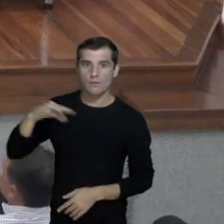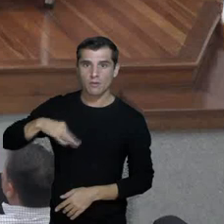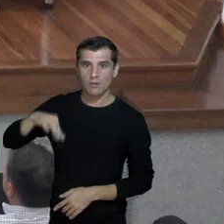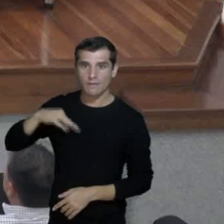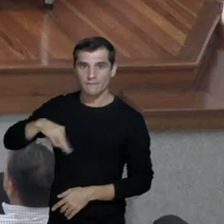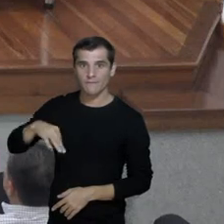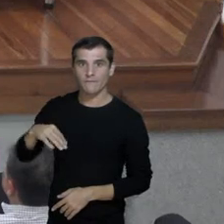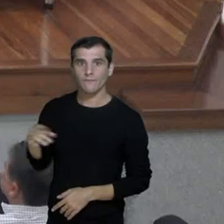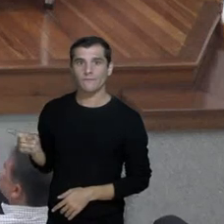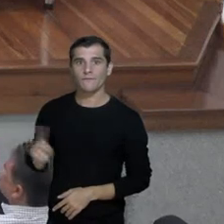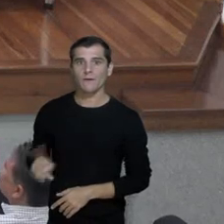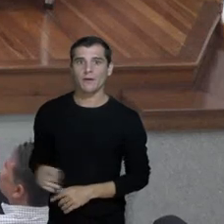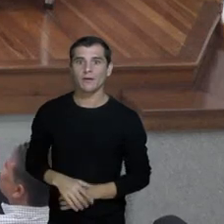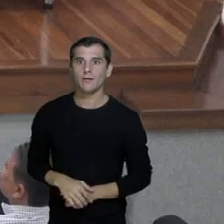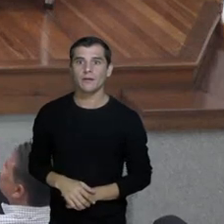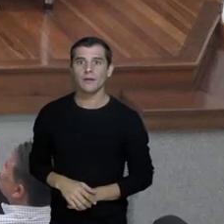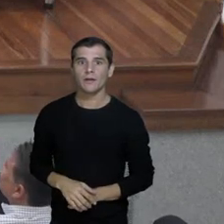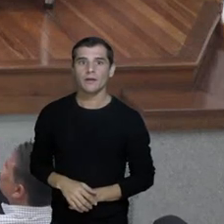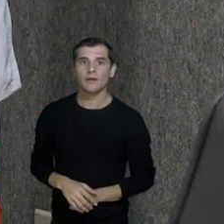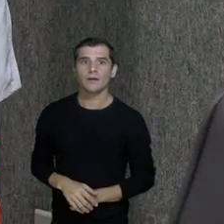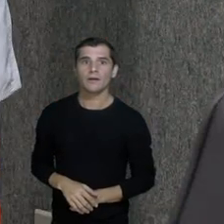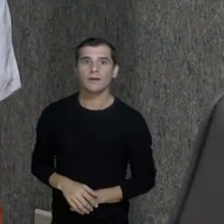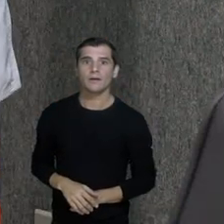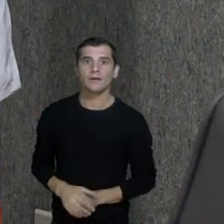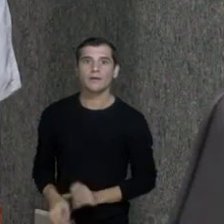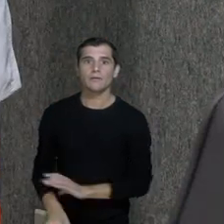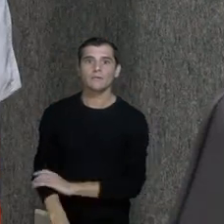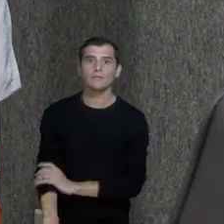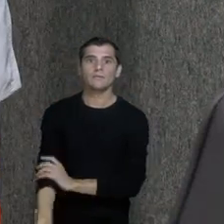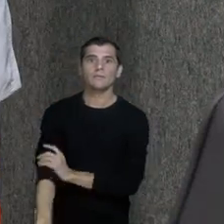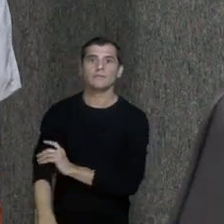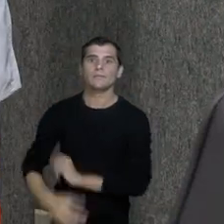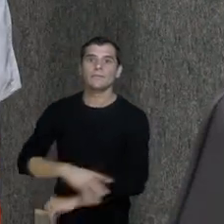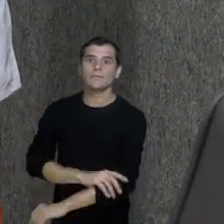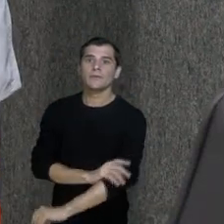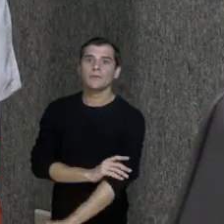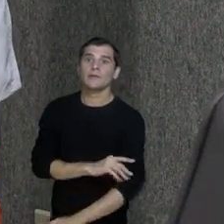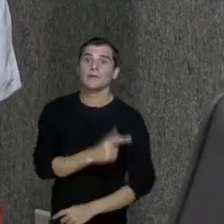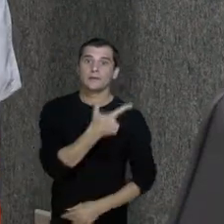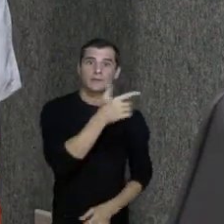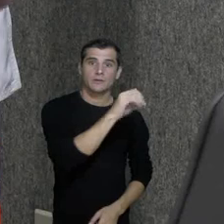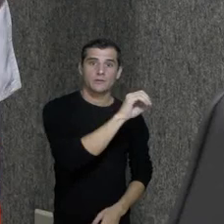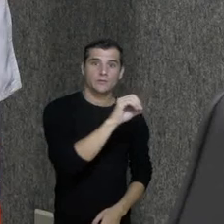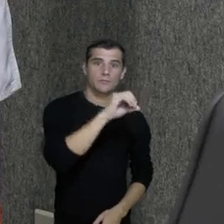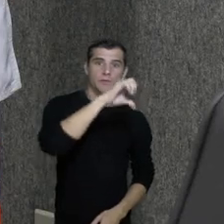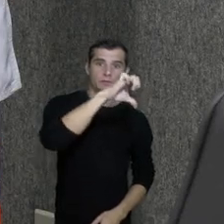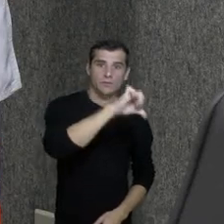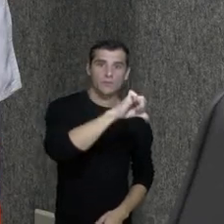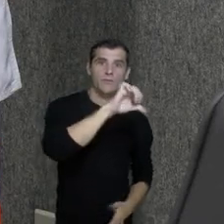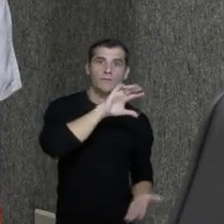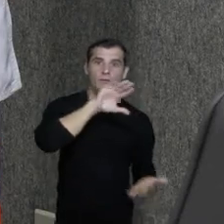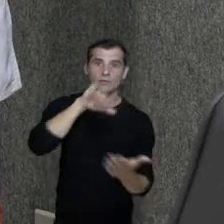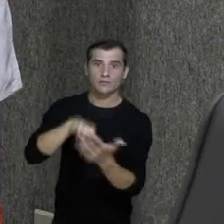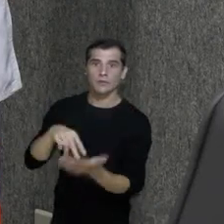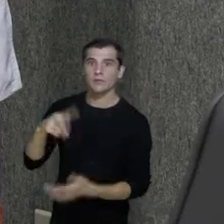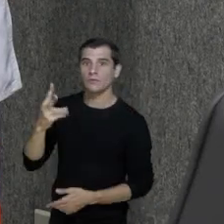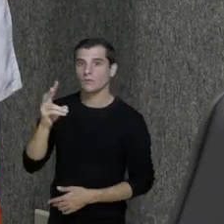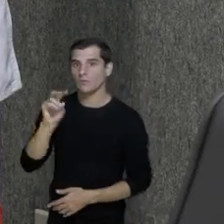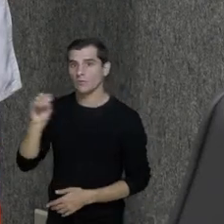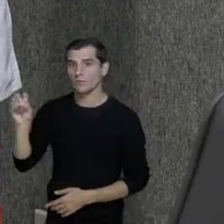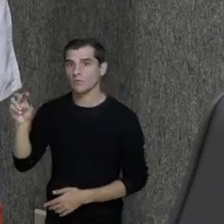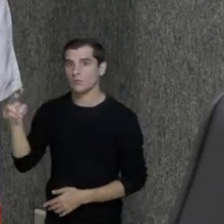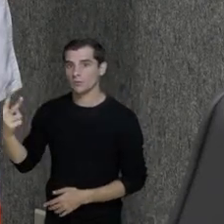Maldivas mas eh de 2009 a 2022 mais de R 250 milhões de reais em produtos com